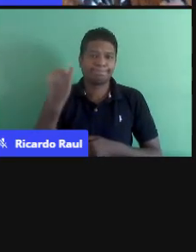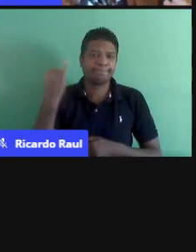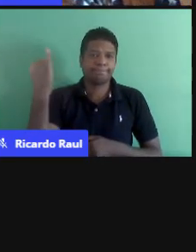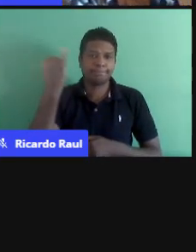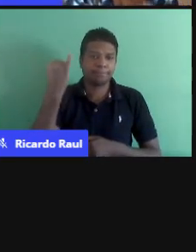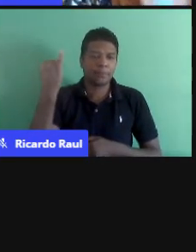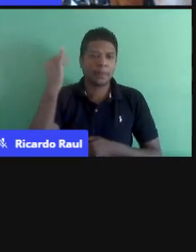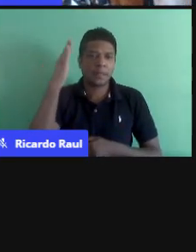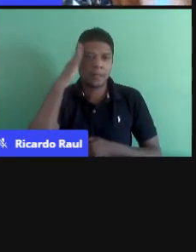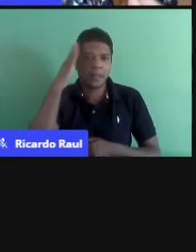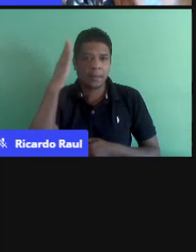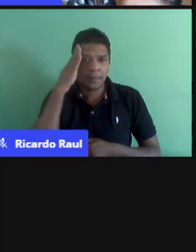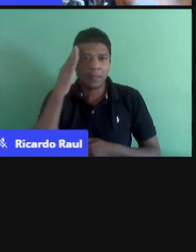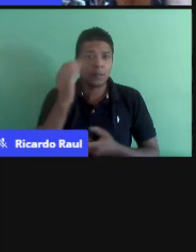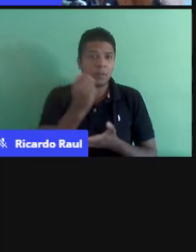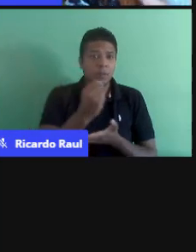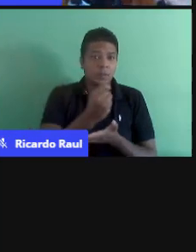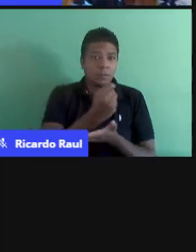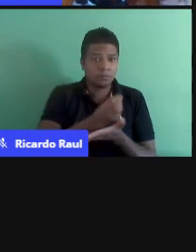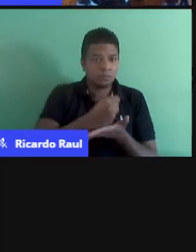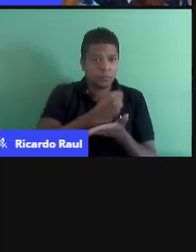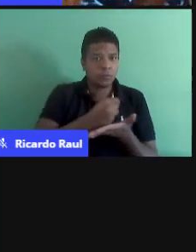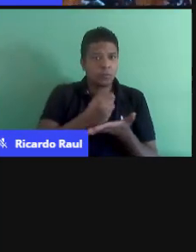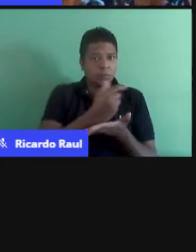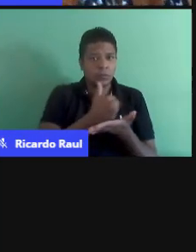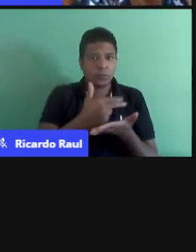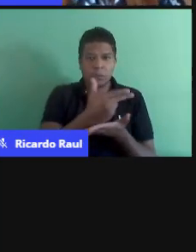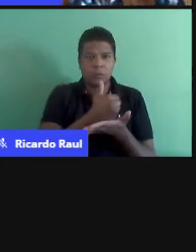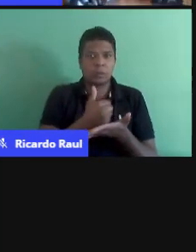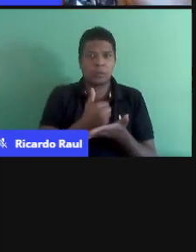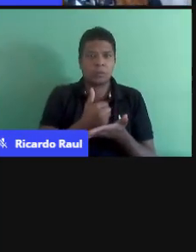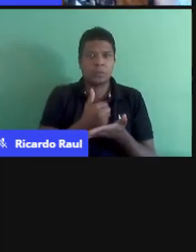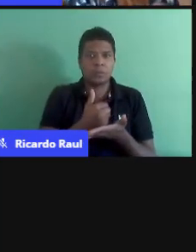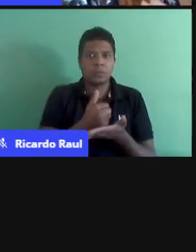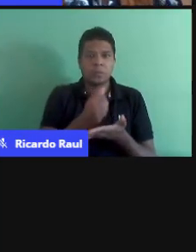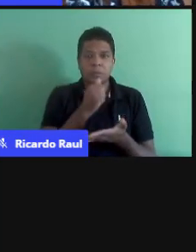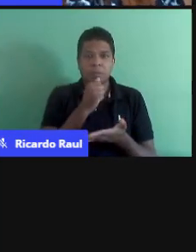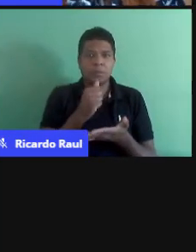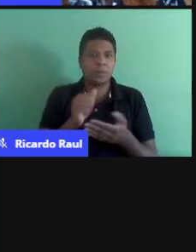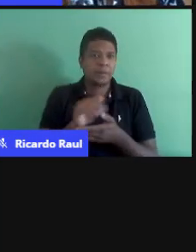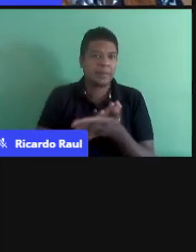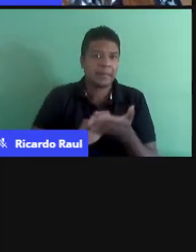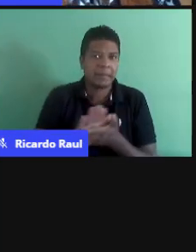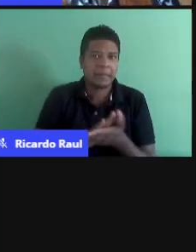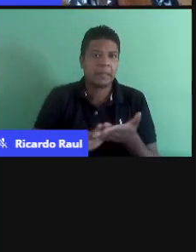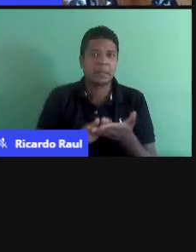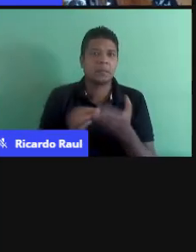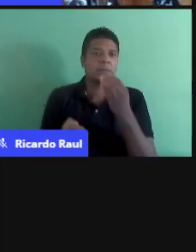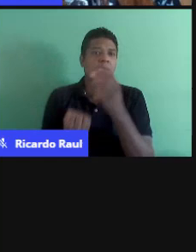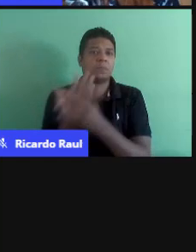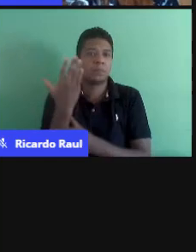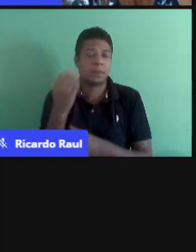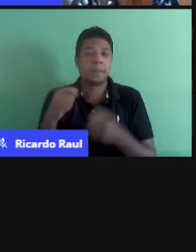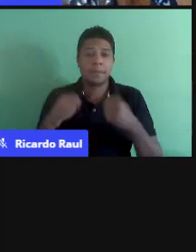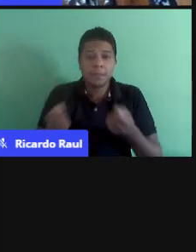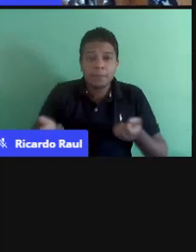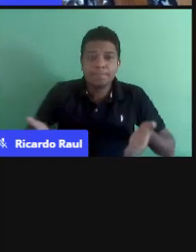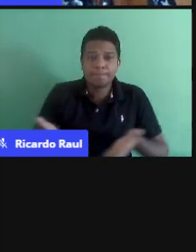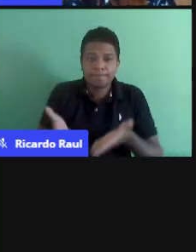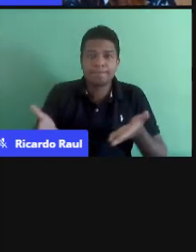nós sabermos que o desenho ele não surge do nada. Ele precisa, sim, ser estimulado de